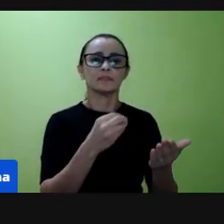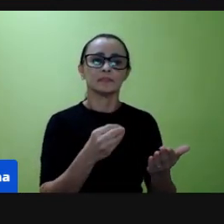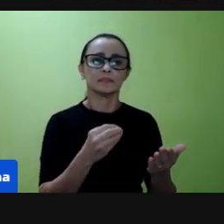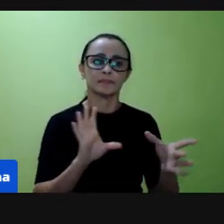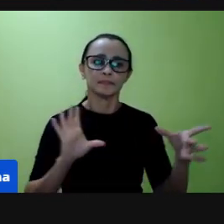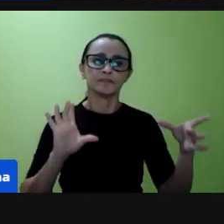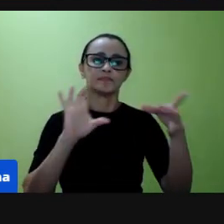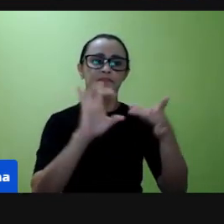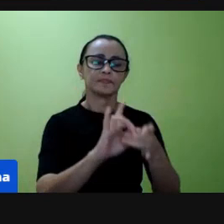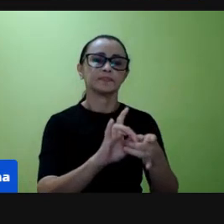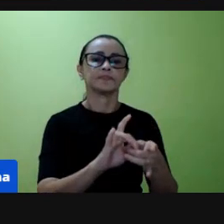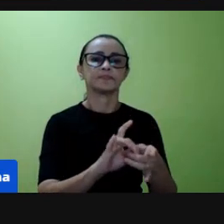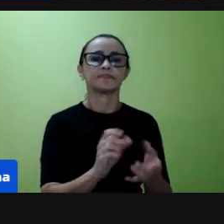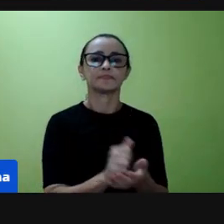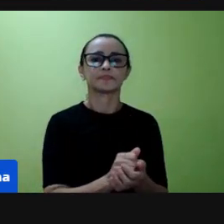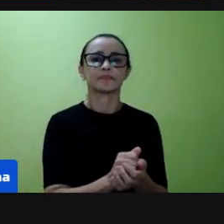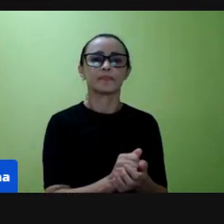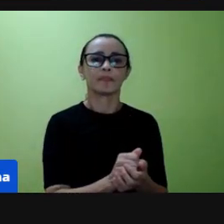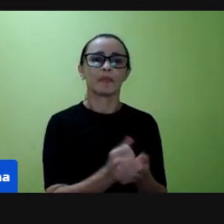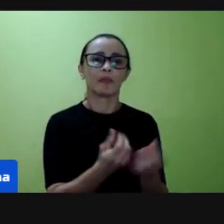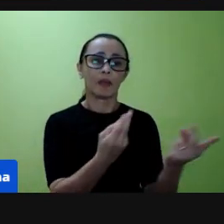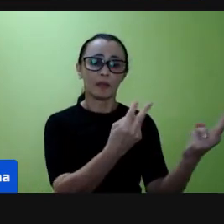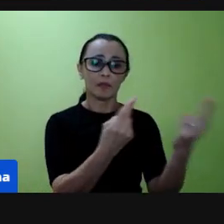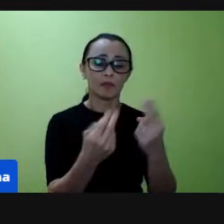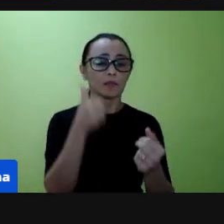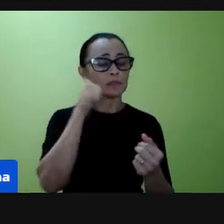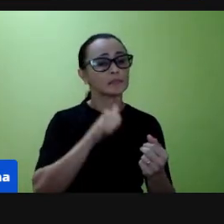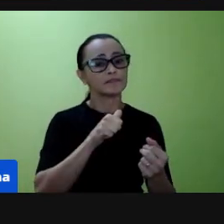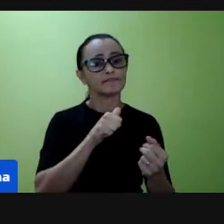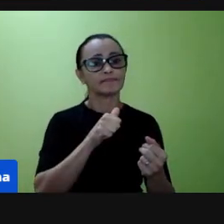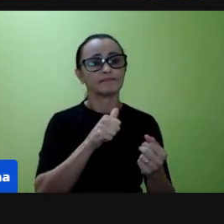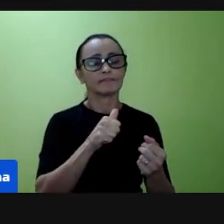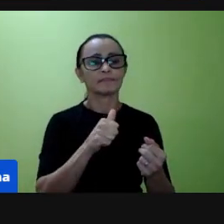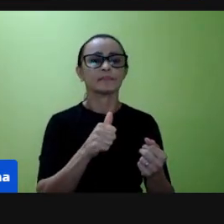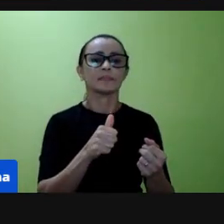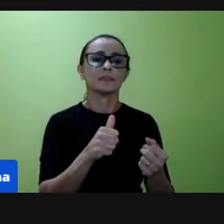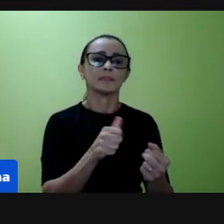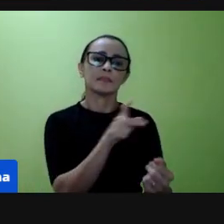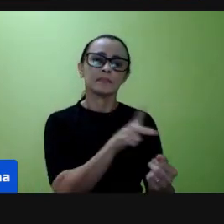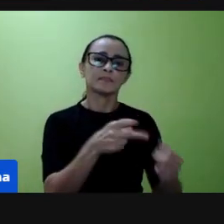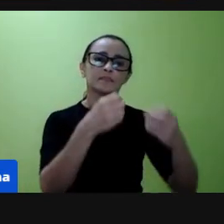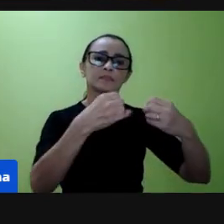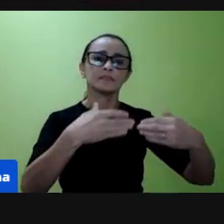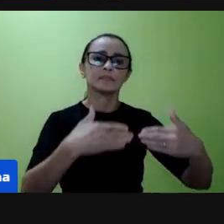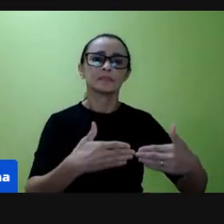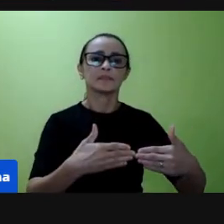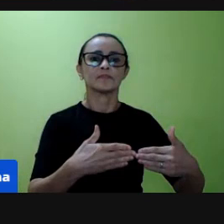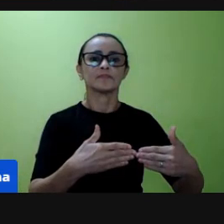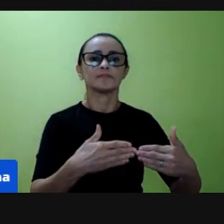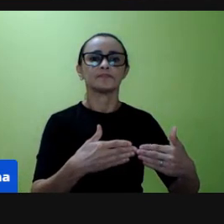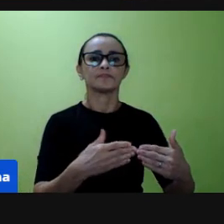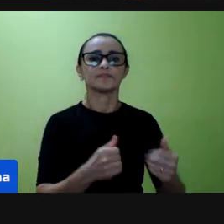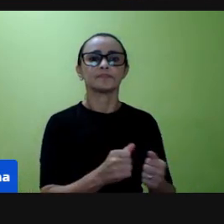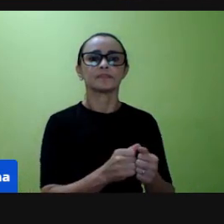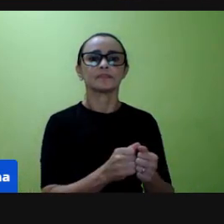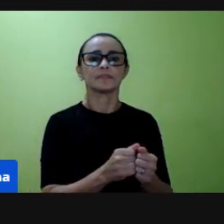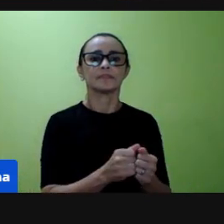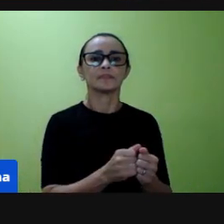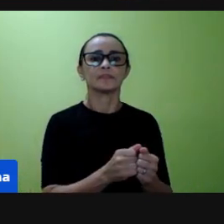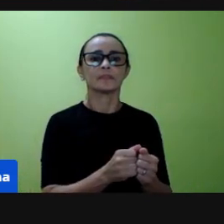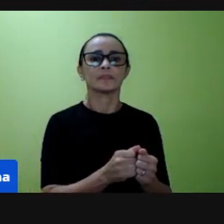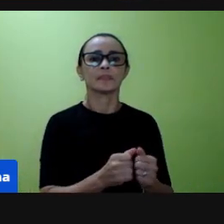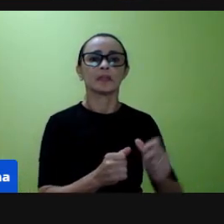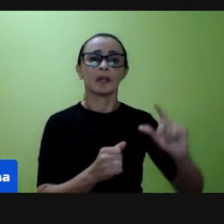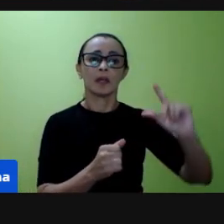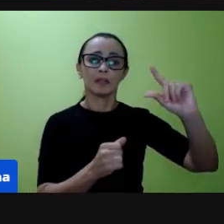professora Elisângela comentou, a questão do formulário, né? Diminuiu bastante a questão da entrega de